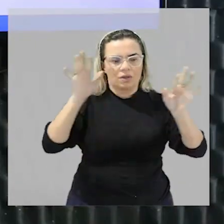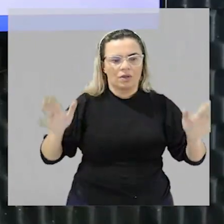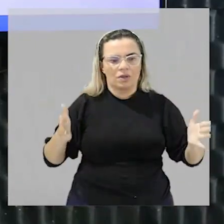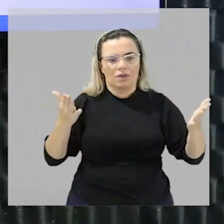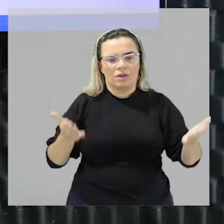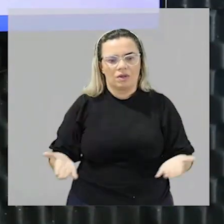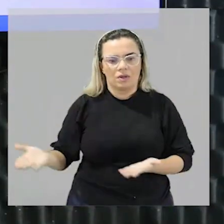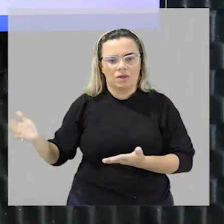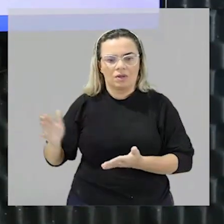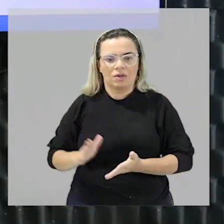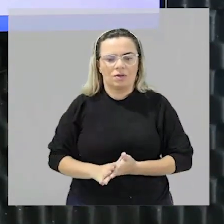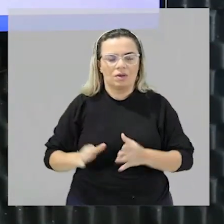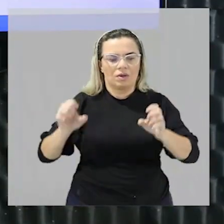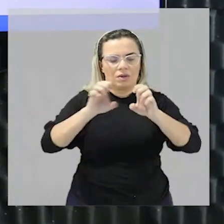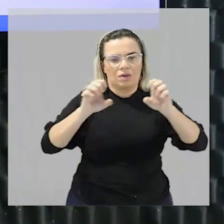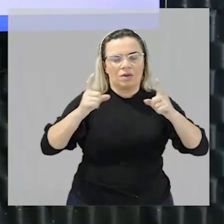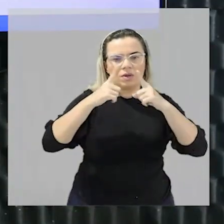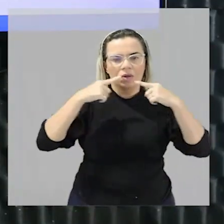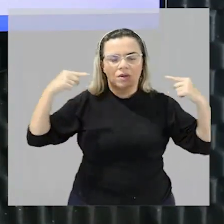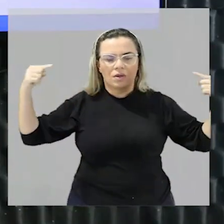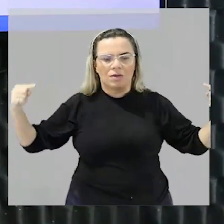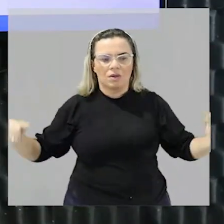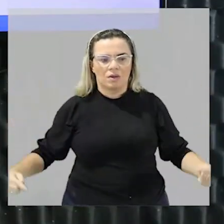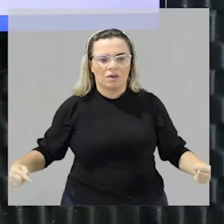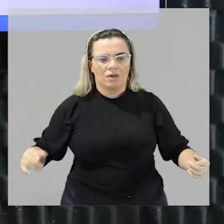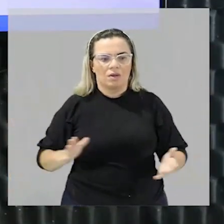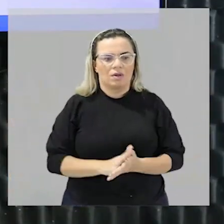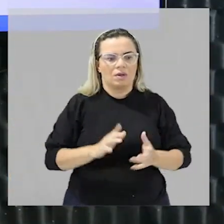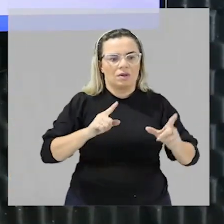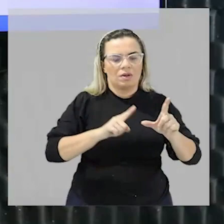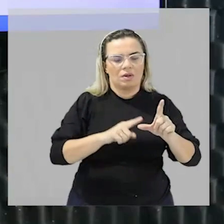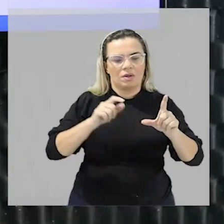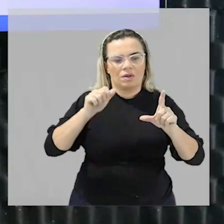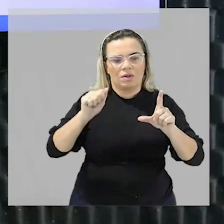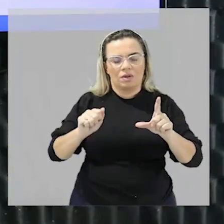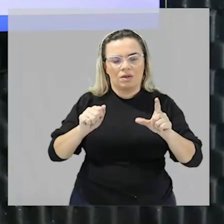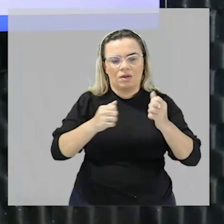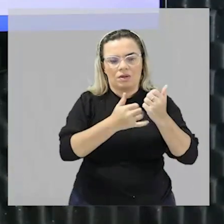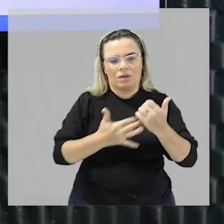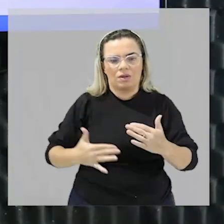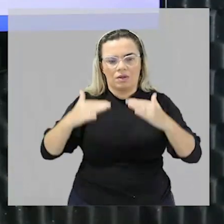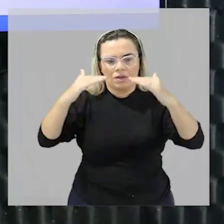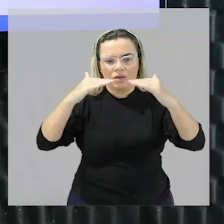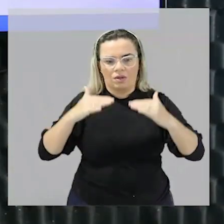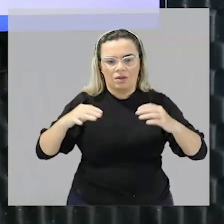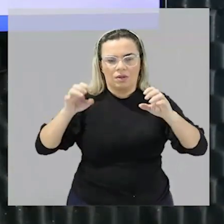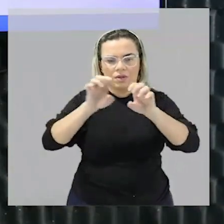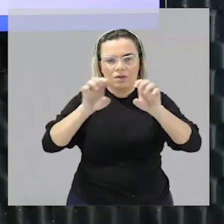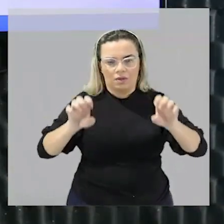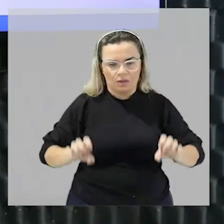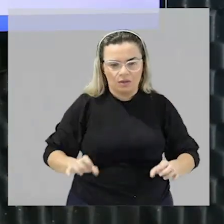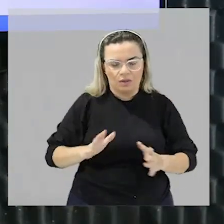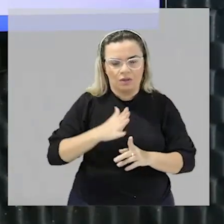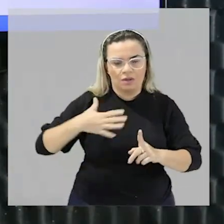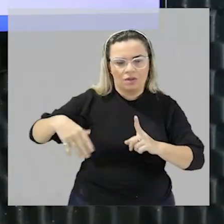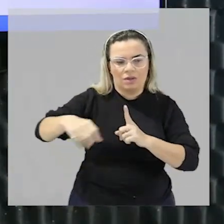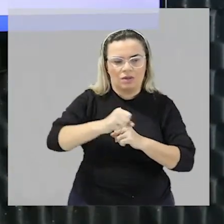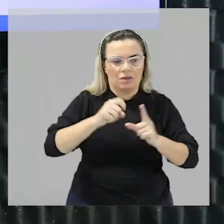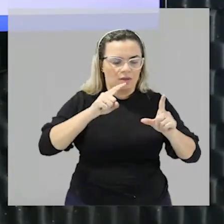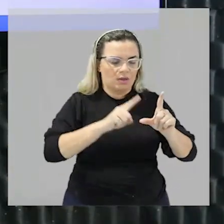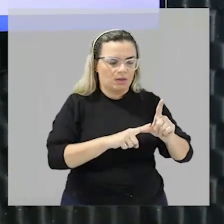estrutura patriarcal, uma rigidez hierárquica da estrutura social brasileira. Então, resposta letra